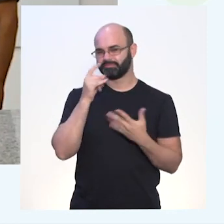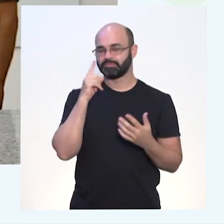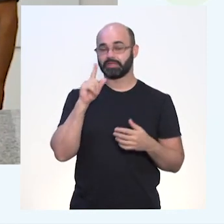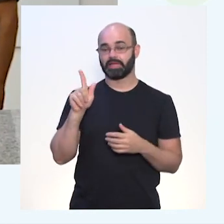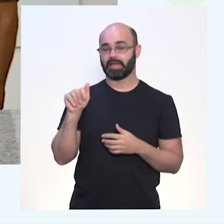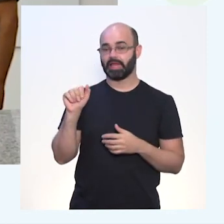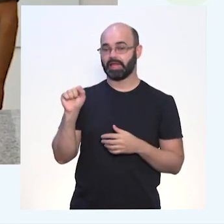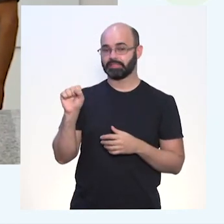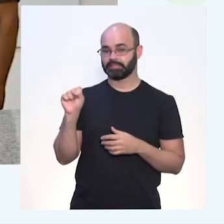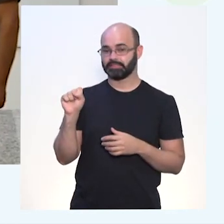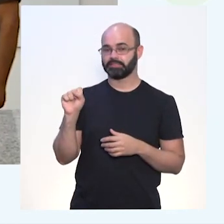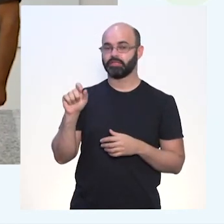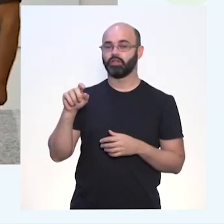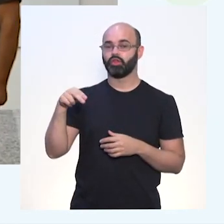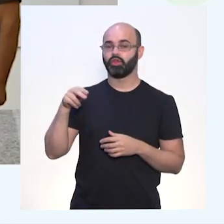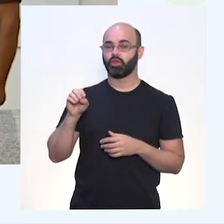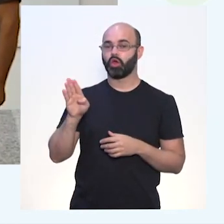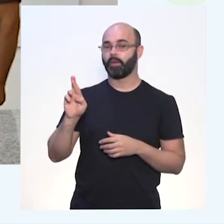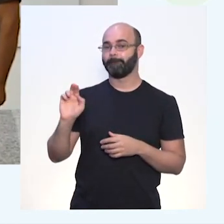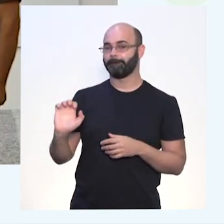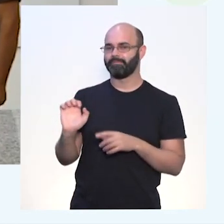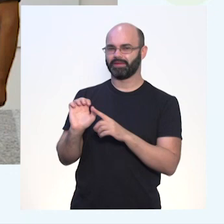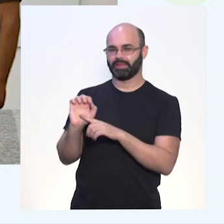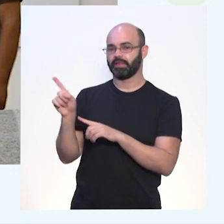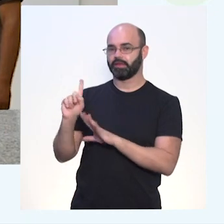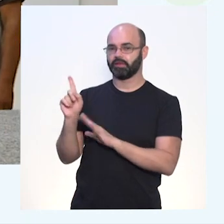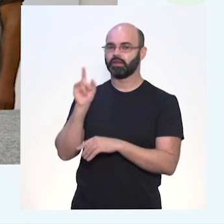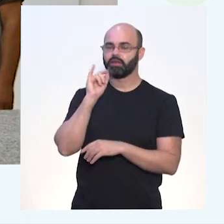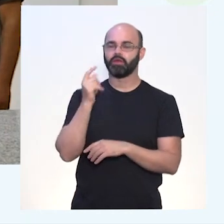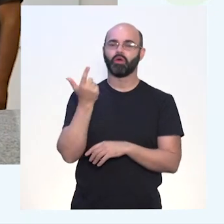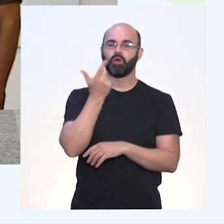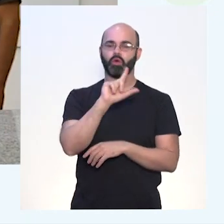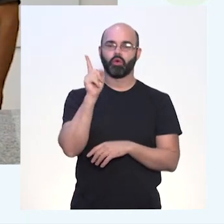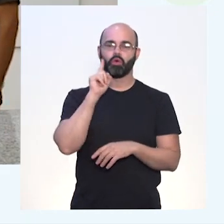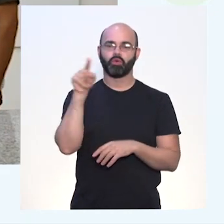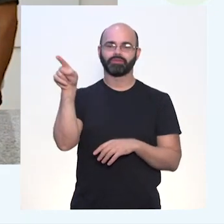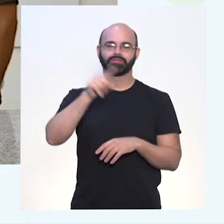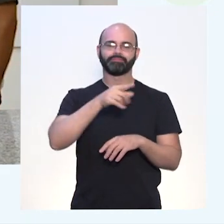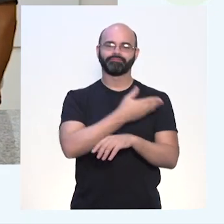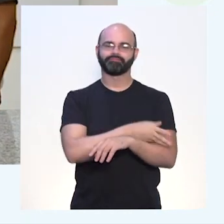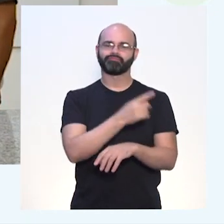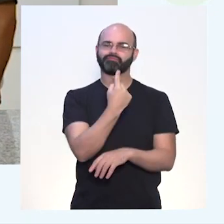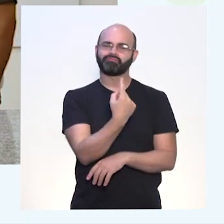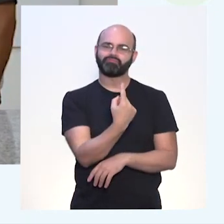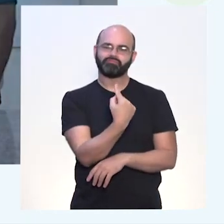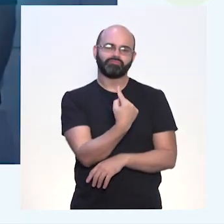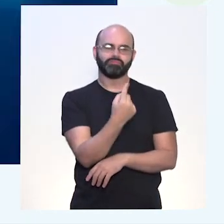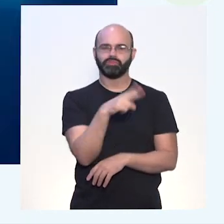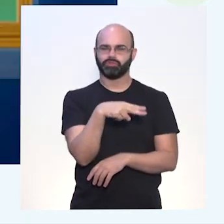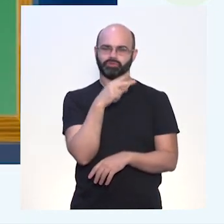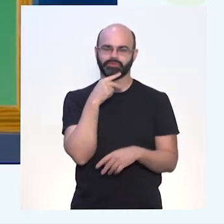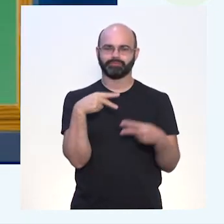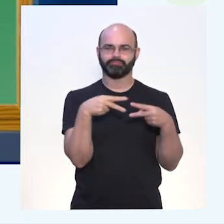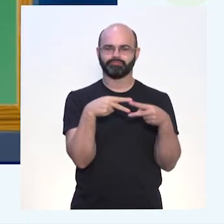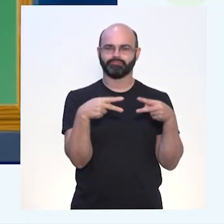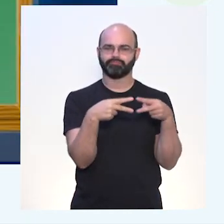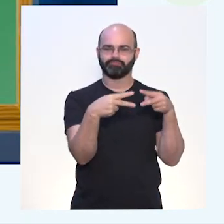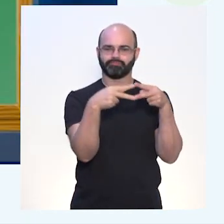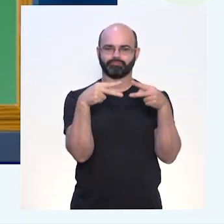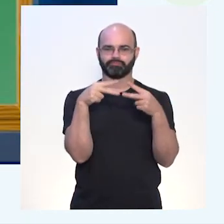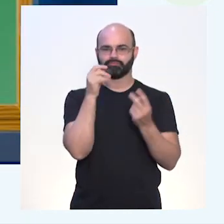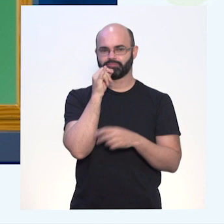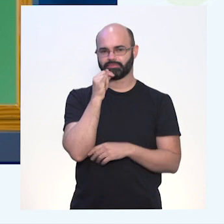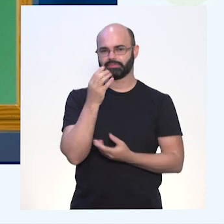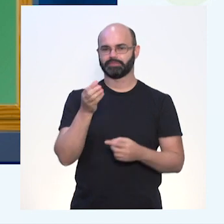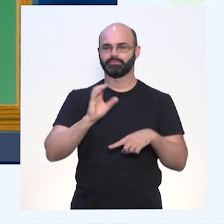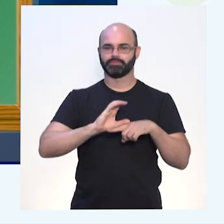eles não são encontrados isolados na natureza? Eles sempre vão estar ligados. Então, de repente, ali, se eu fosse um átomo de